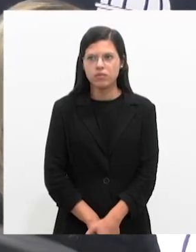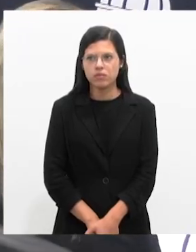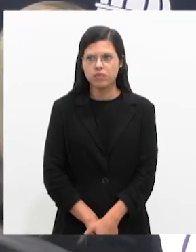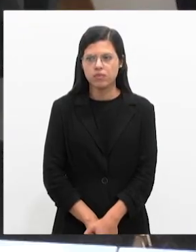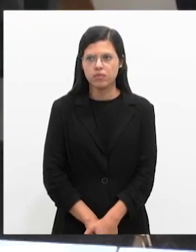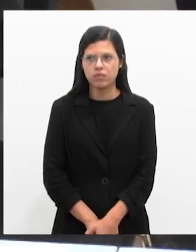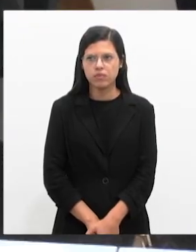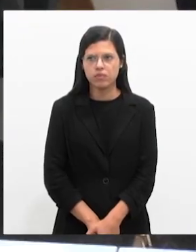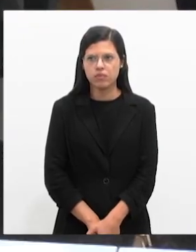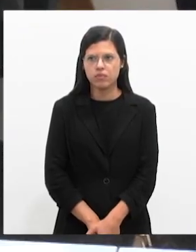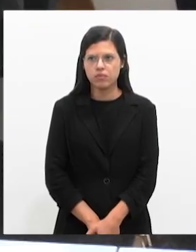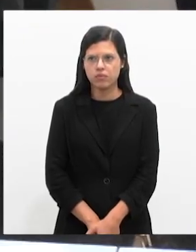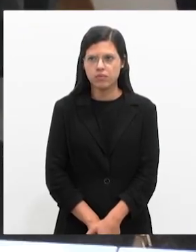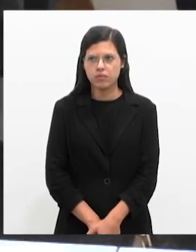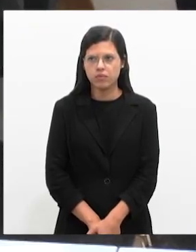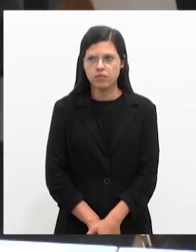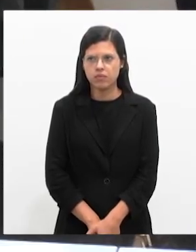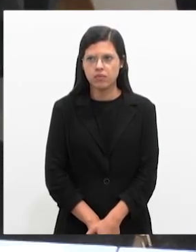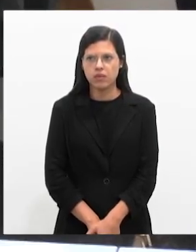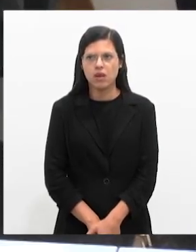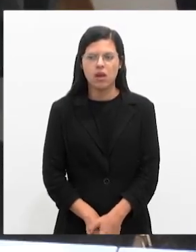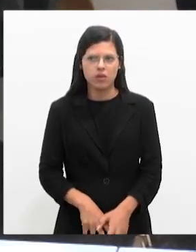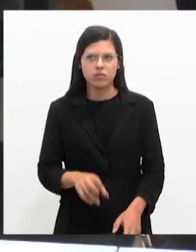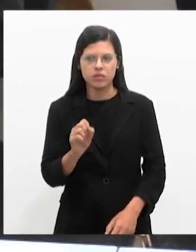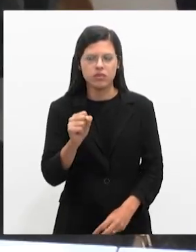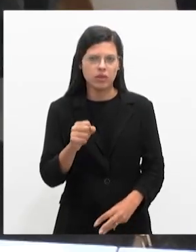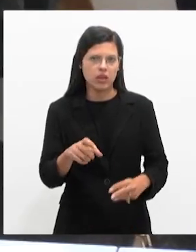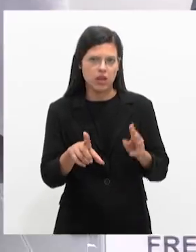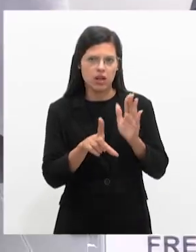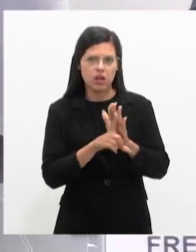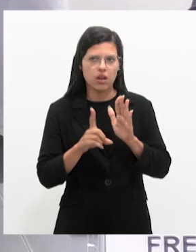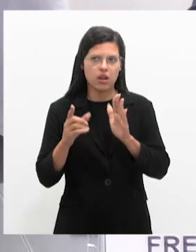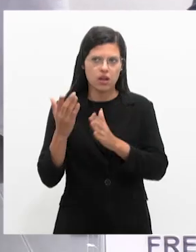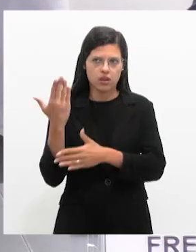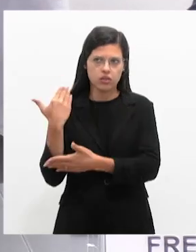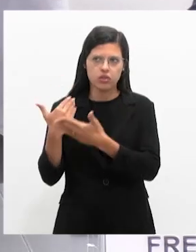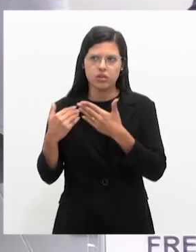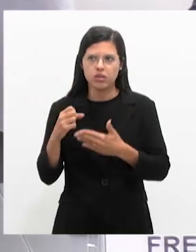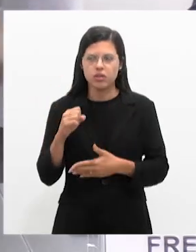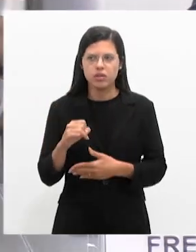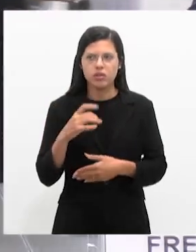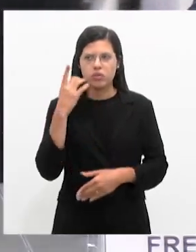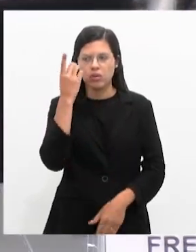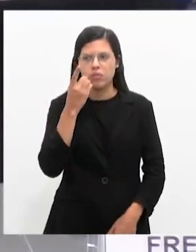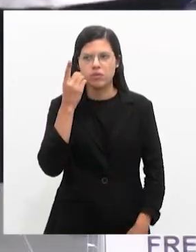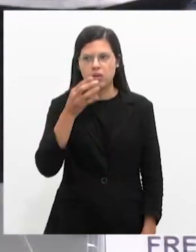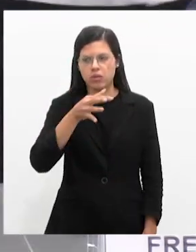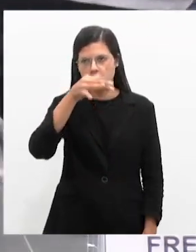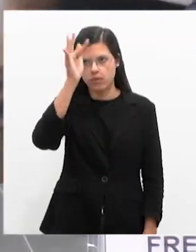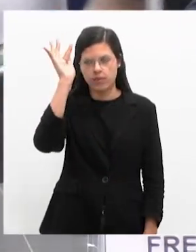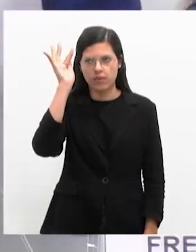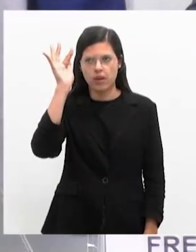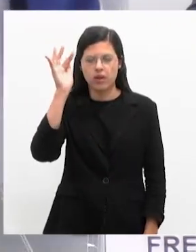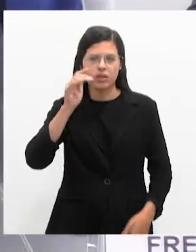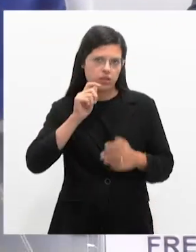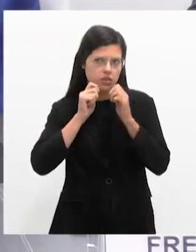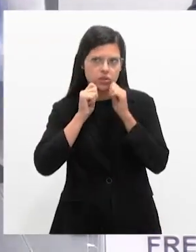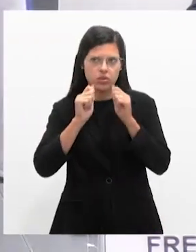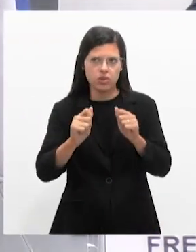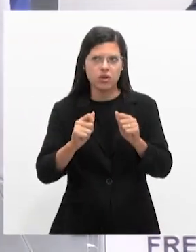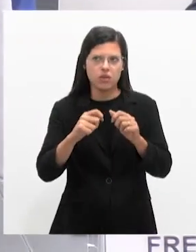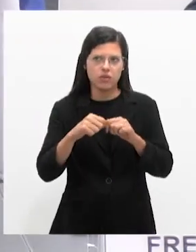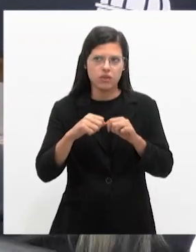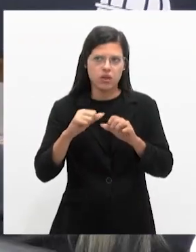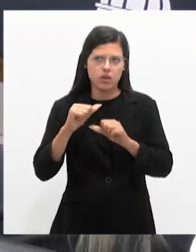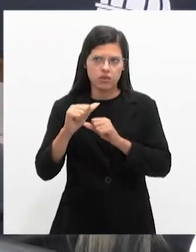vencida a questão, porque está na lei antiga. Mas se o deputado Fred fizer o exercício, né, assessoria de só fazer as alterar a lei alterações